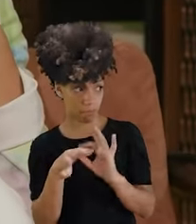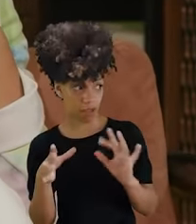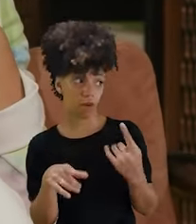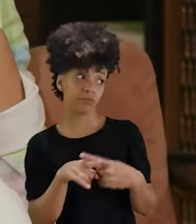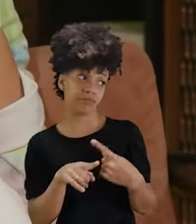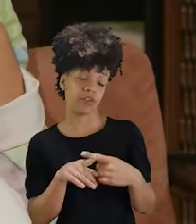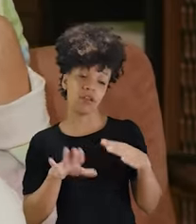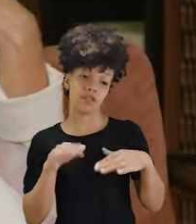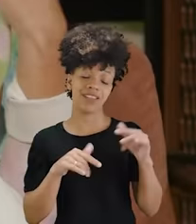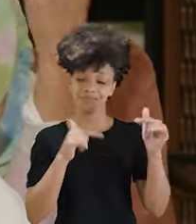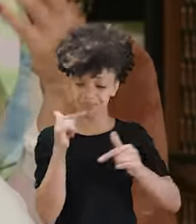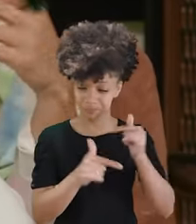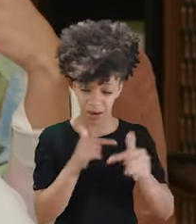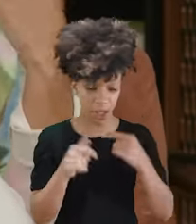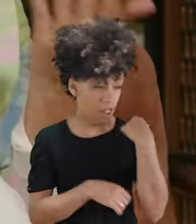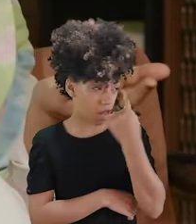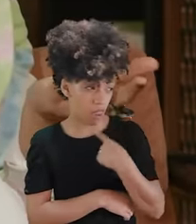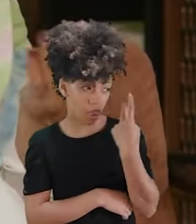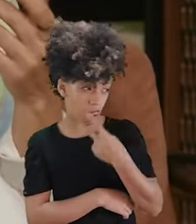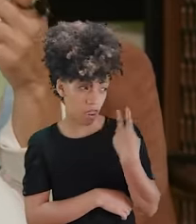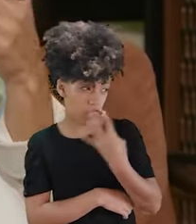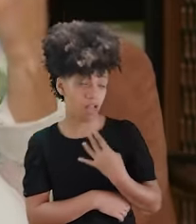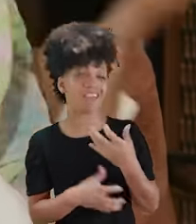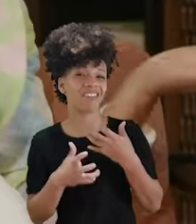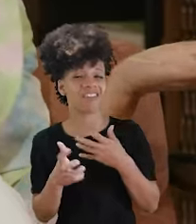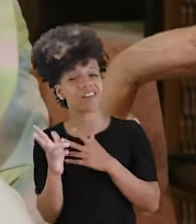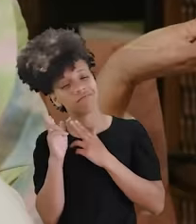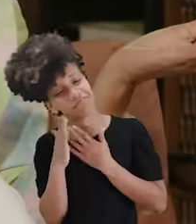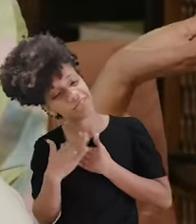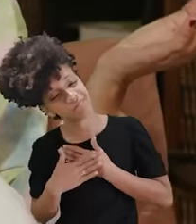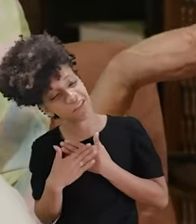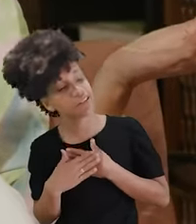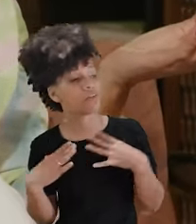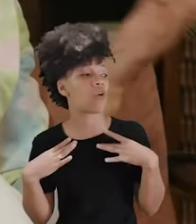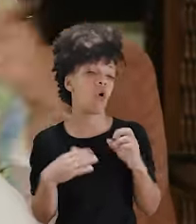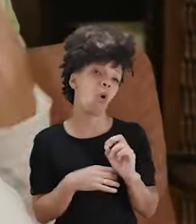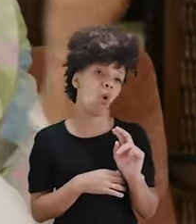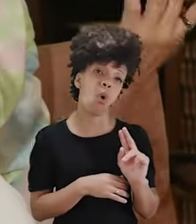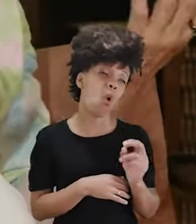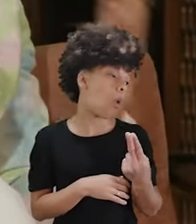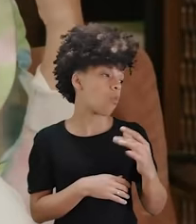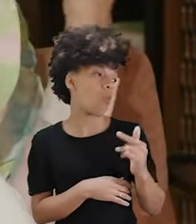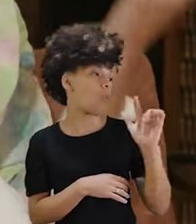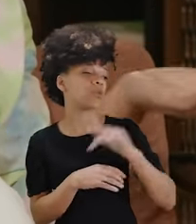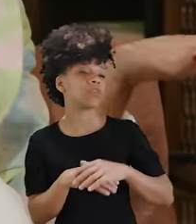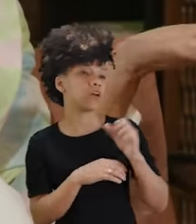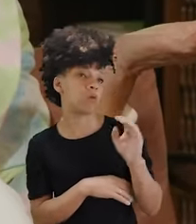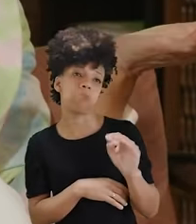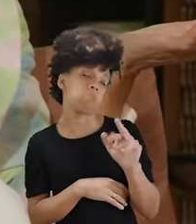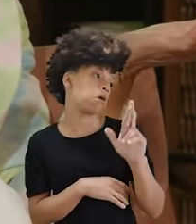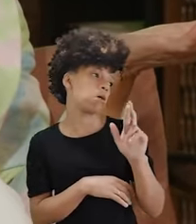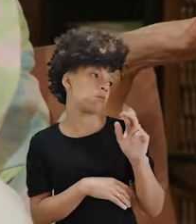disponível para porque muitos trabalham muitas horas e que é mais descansar no momento de folga outros vão para